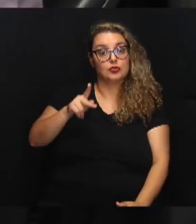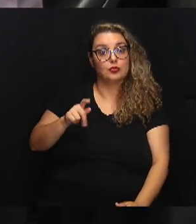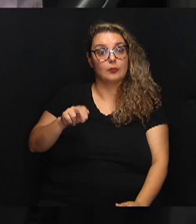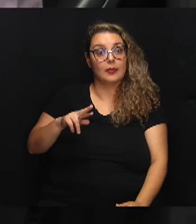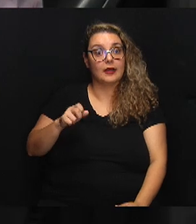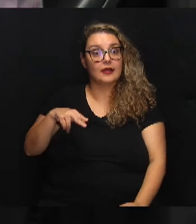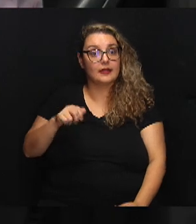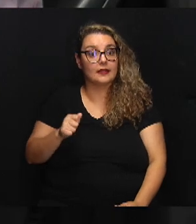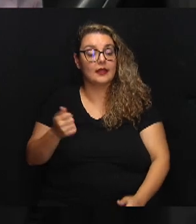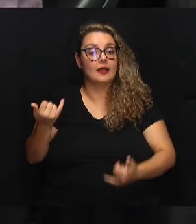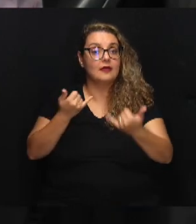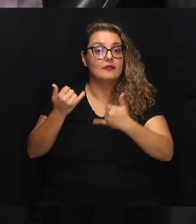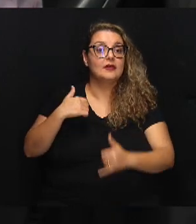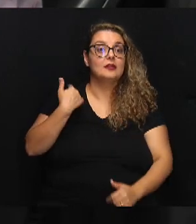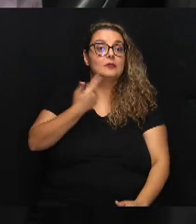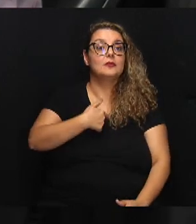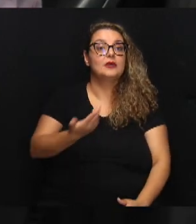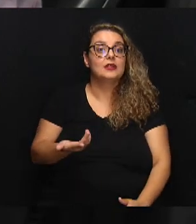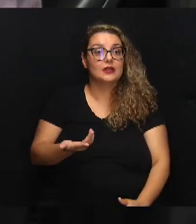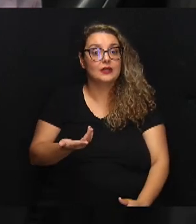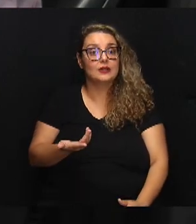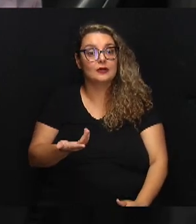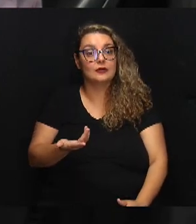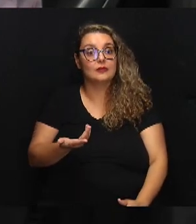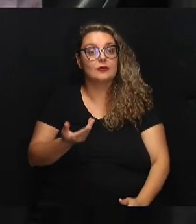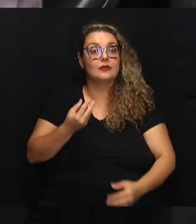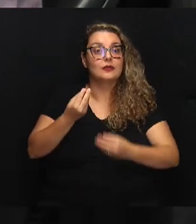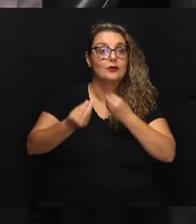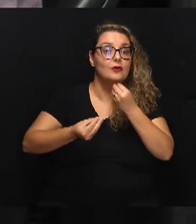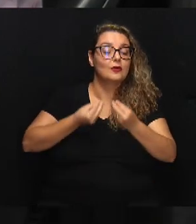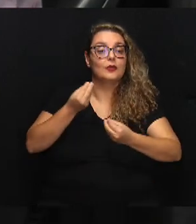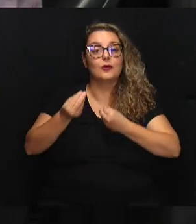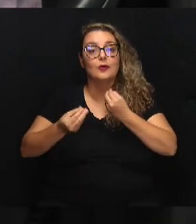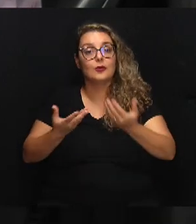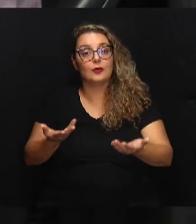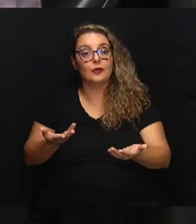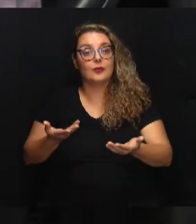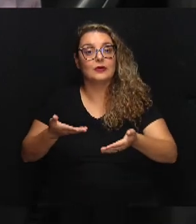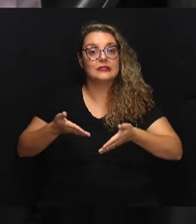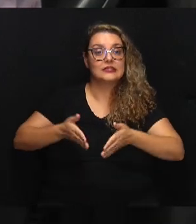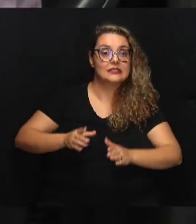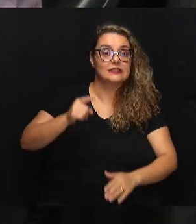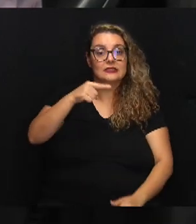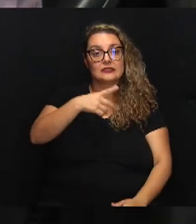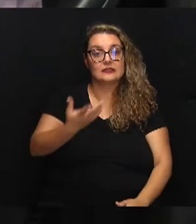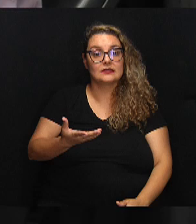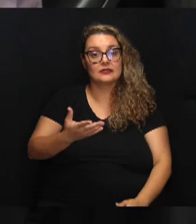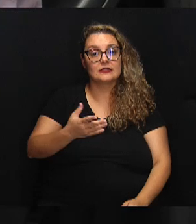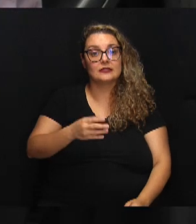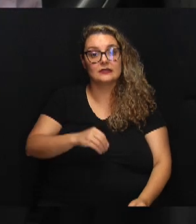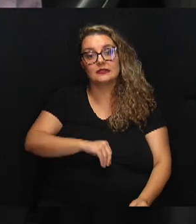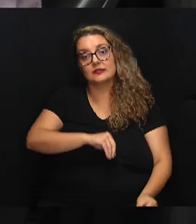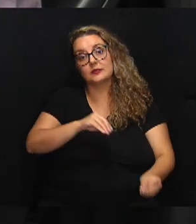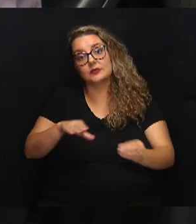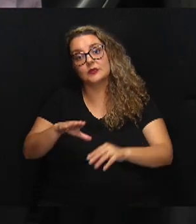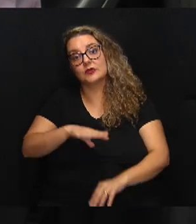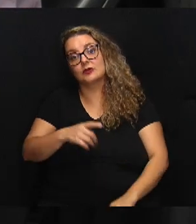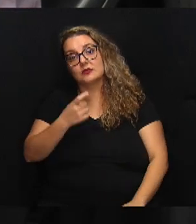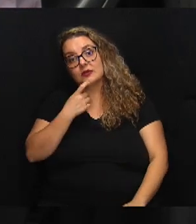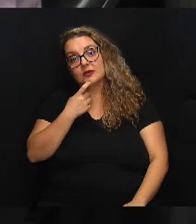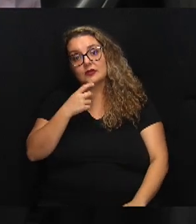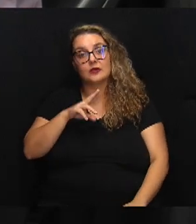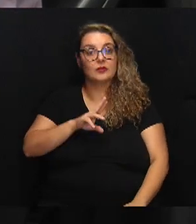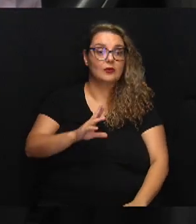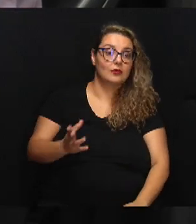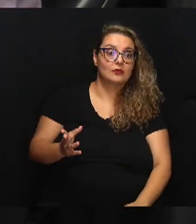Isso. Conta um pouquinho para a gente de como foi, né? Nasceu lá, já veio lá logo para Campinas, ou não viveu